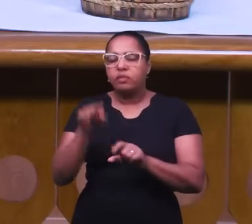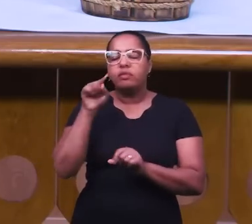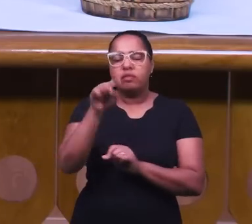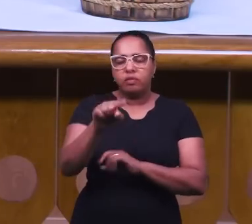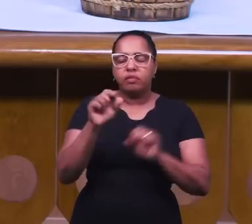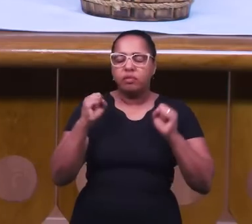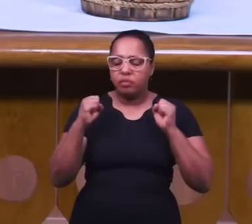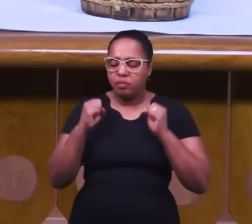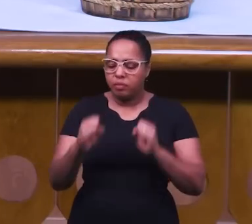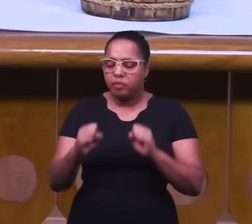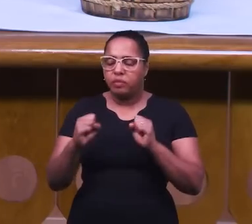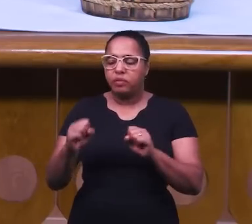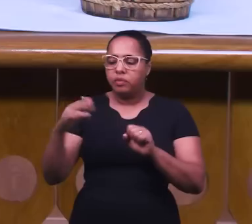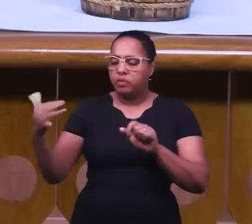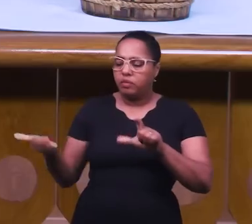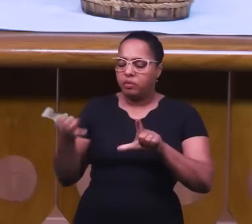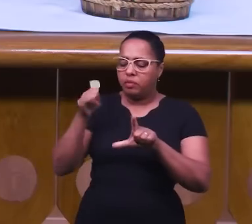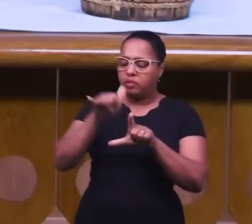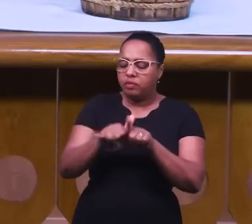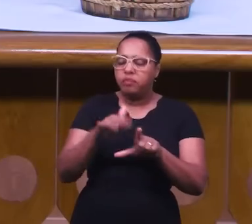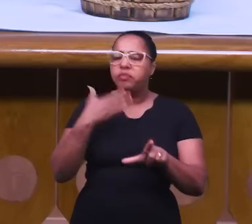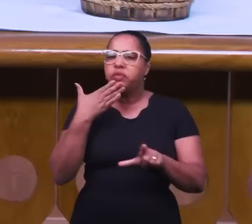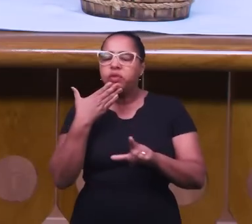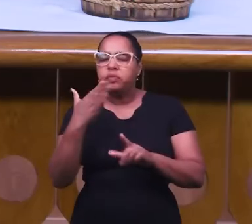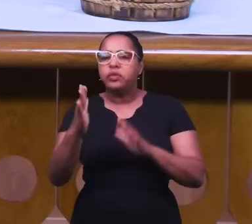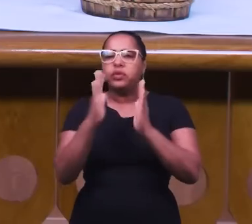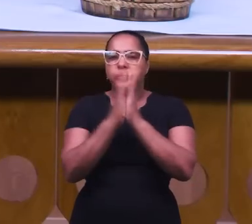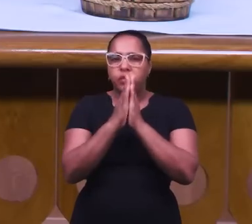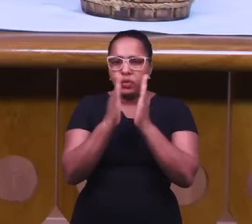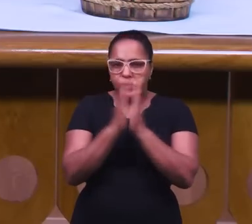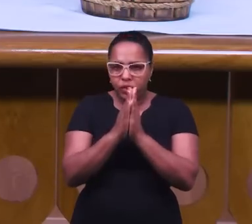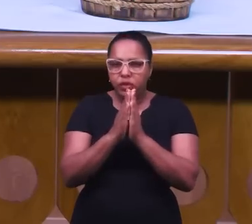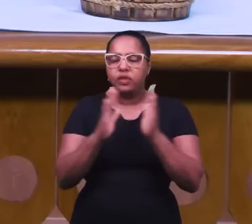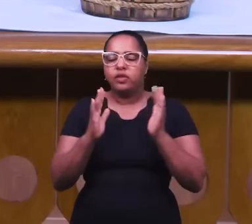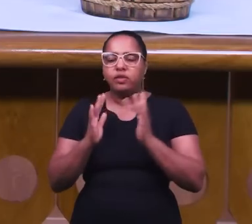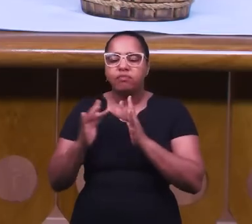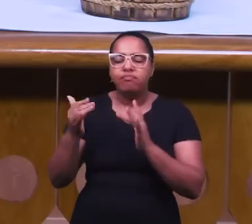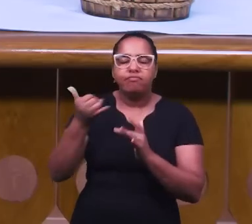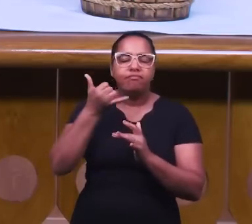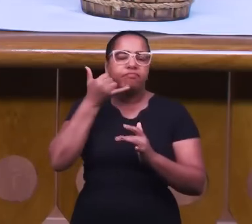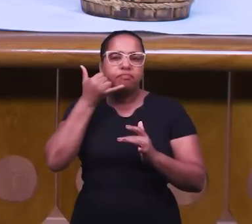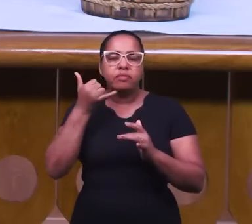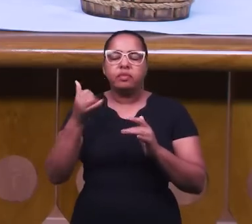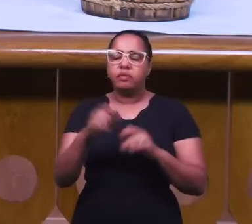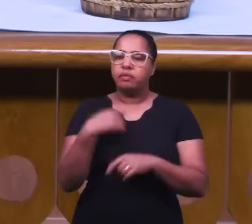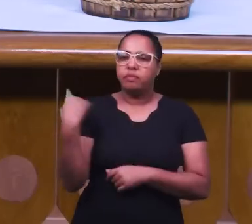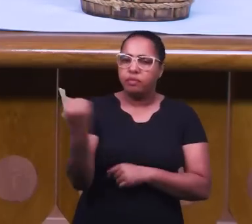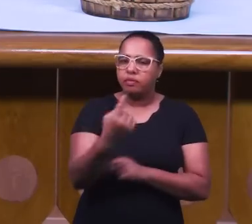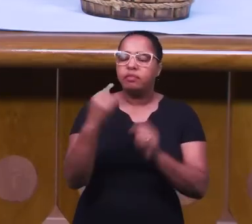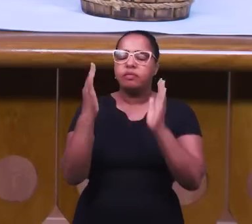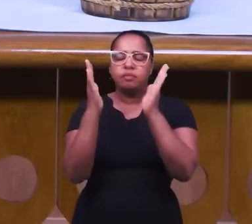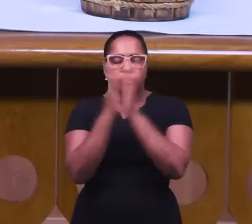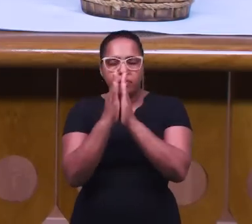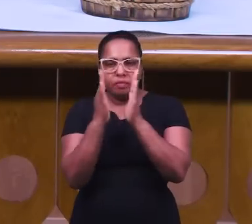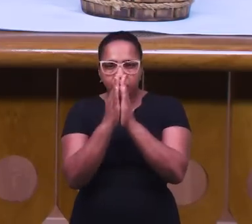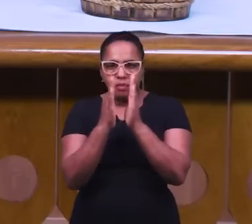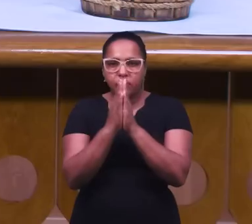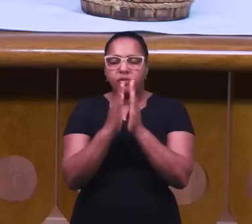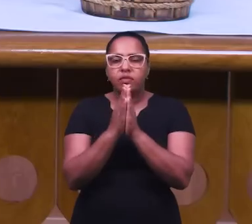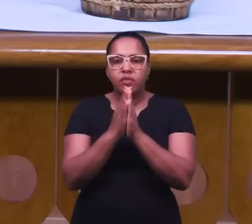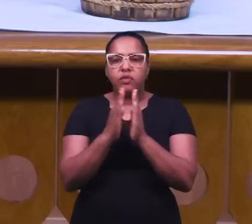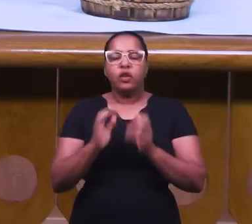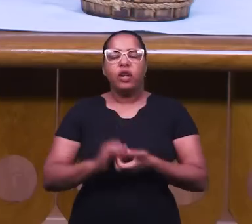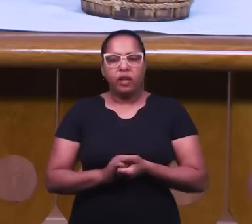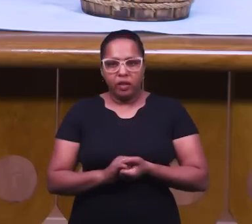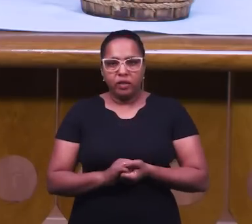você pode também pedir oração, entrar em contato conosco para que nós oremos, Então tem